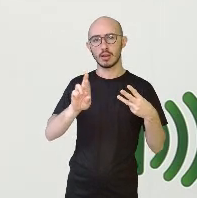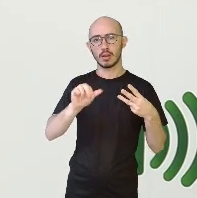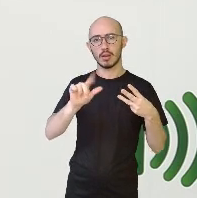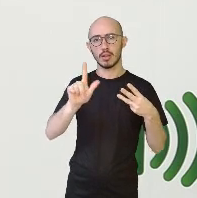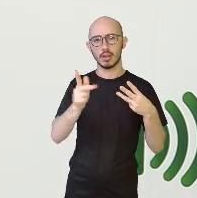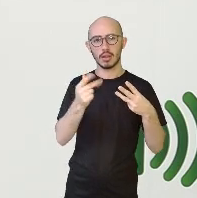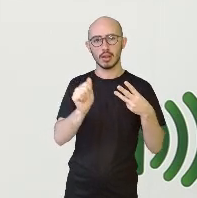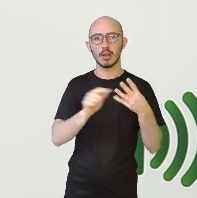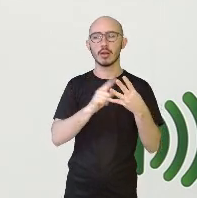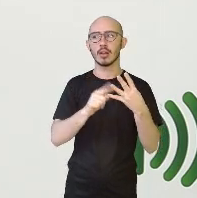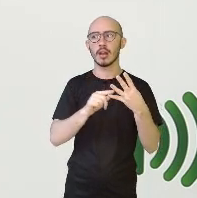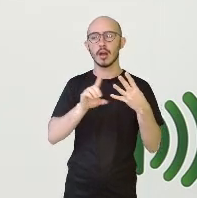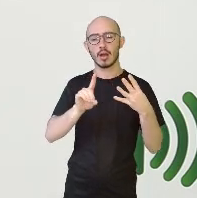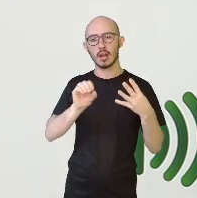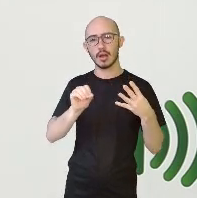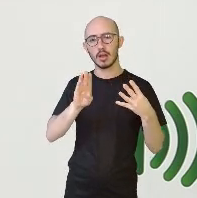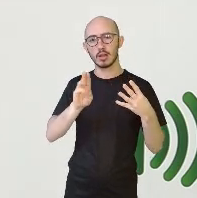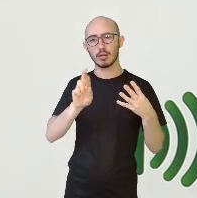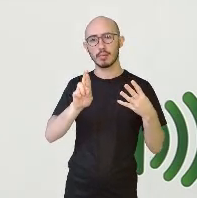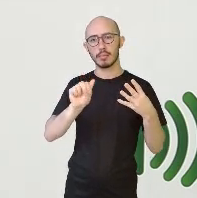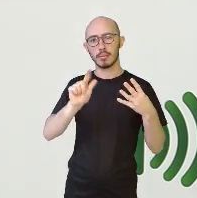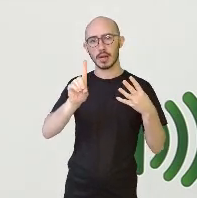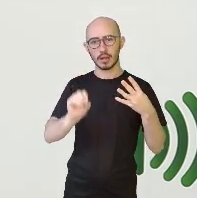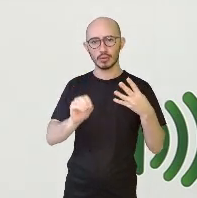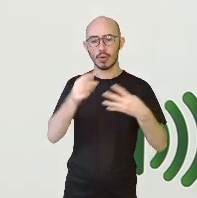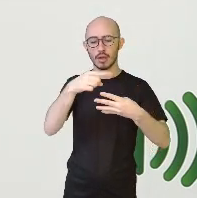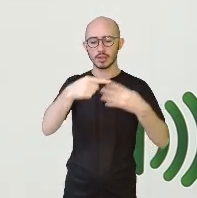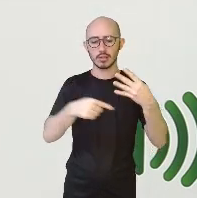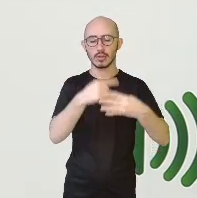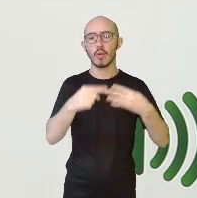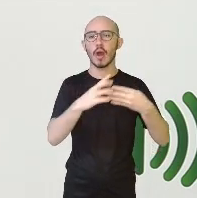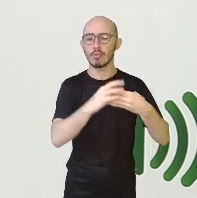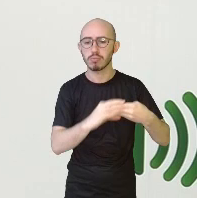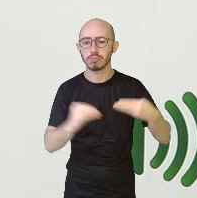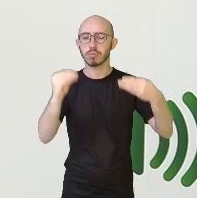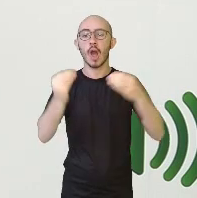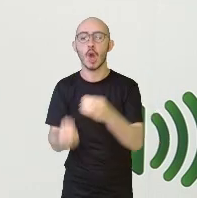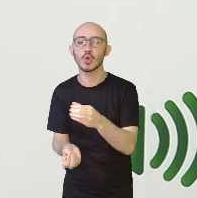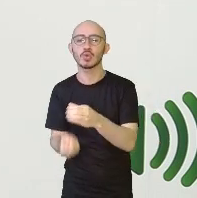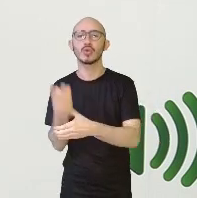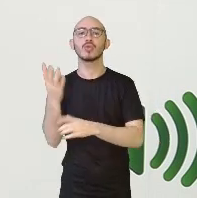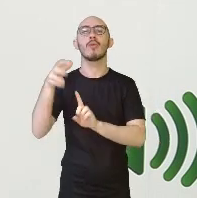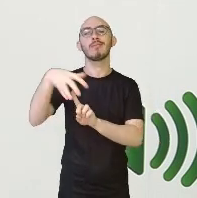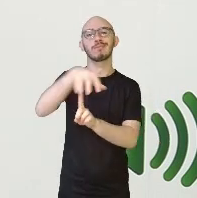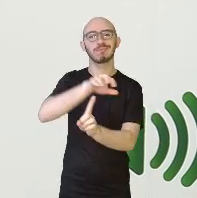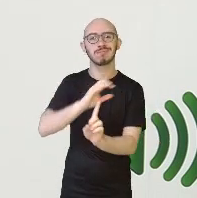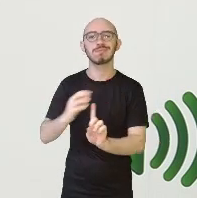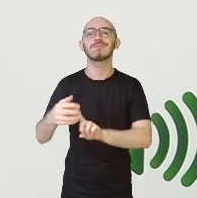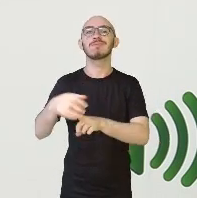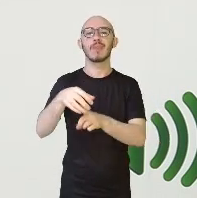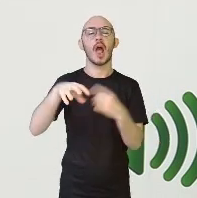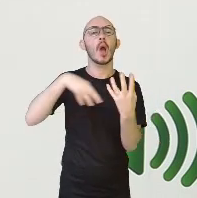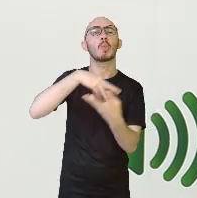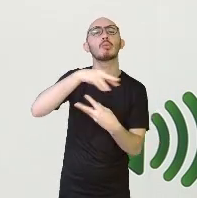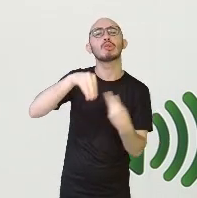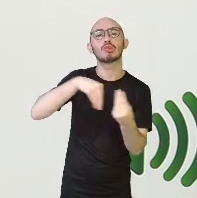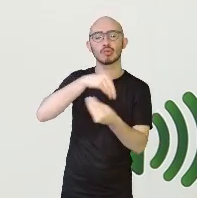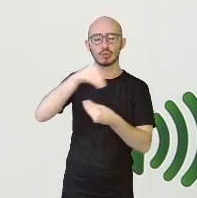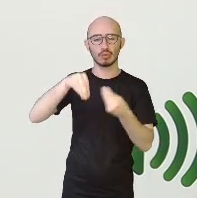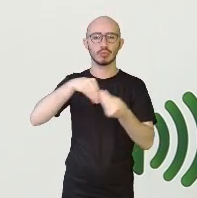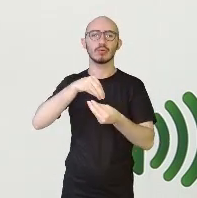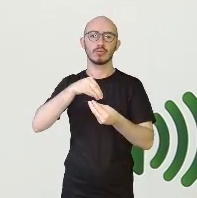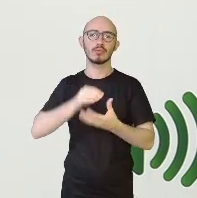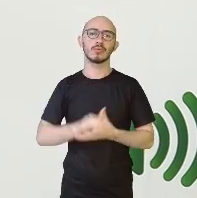ritmos musicais que dão origem ao que a gente hoje conhece como frevo. A mistura desses